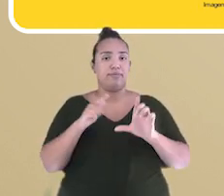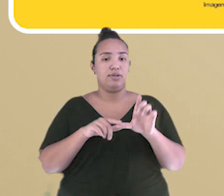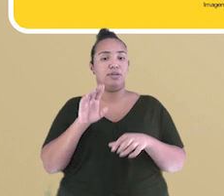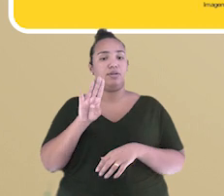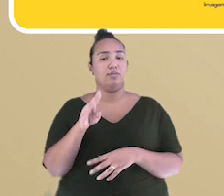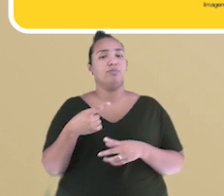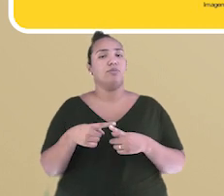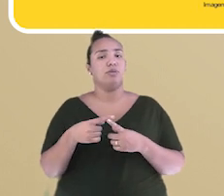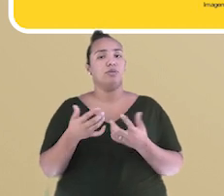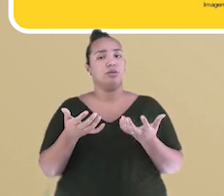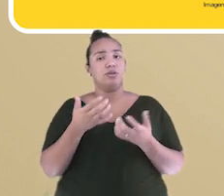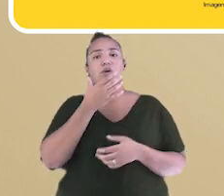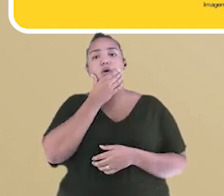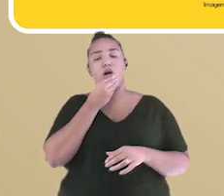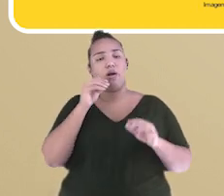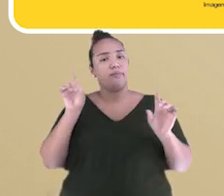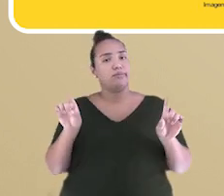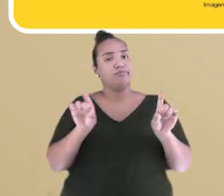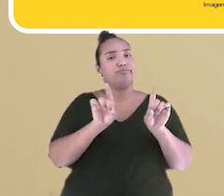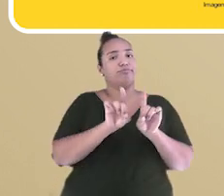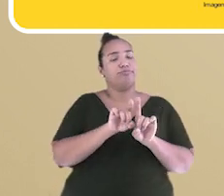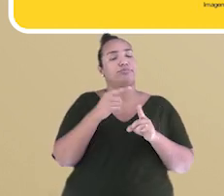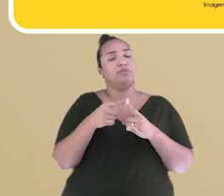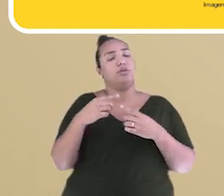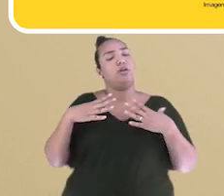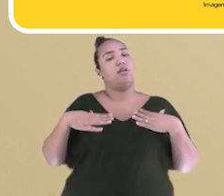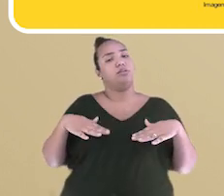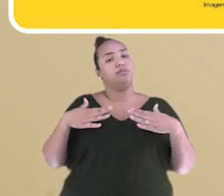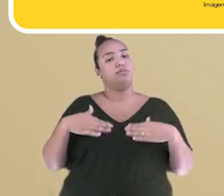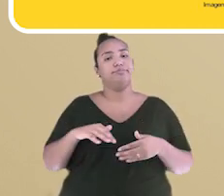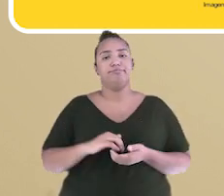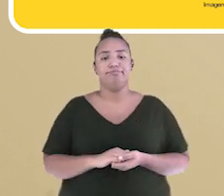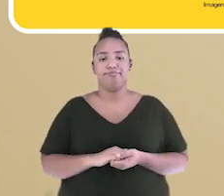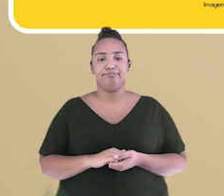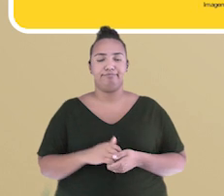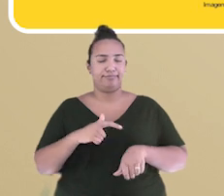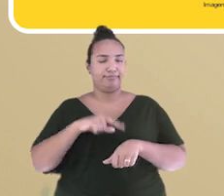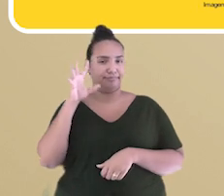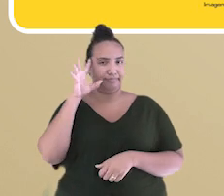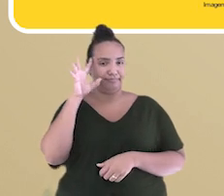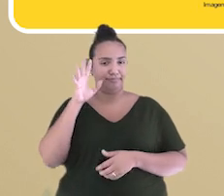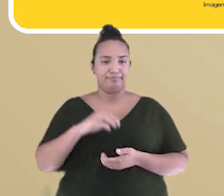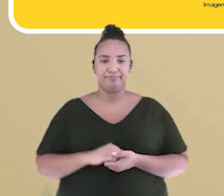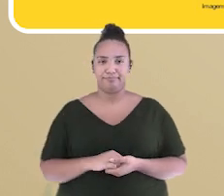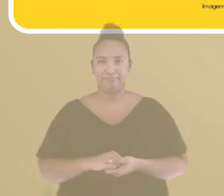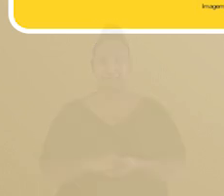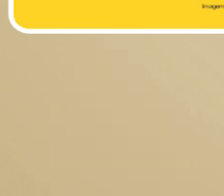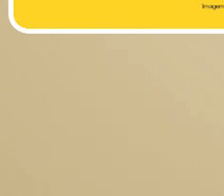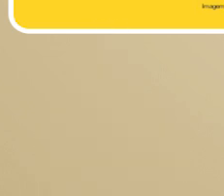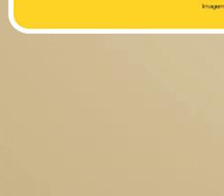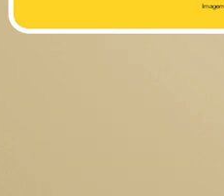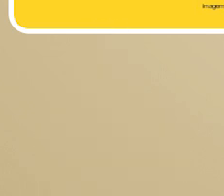Letra B, porque ela queria a companhia dele enquanto estava descansando na rede. Tempo para você pensar.